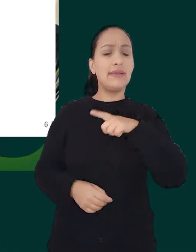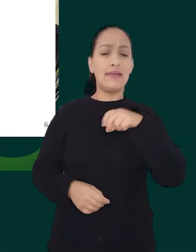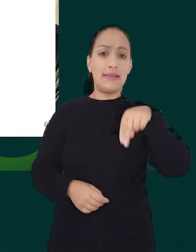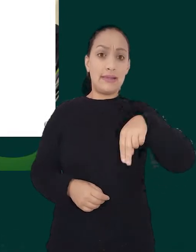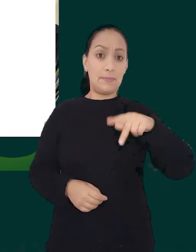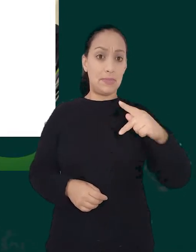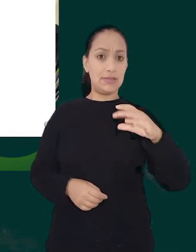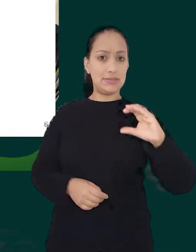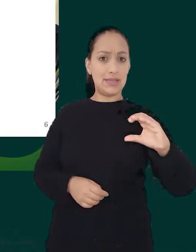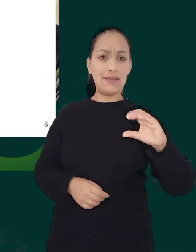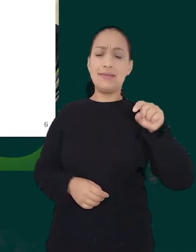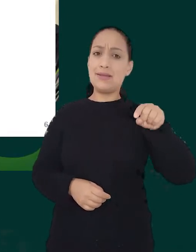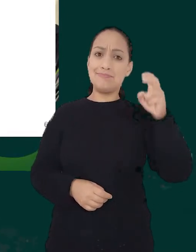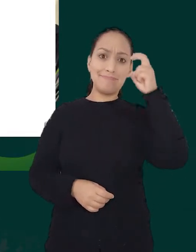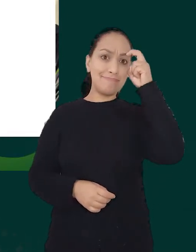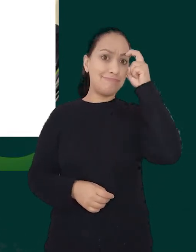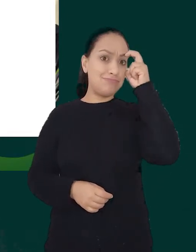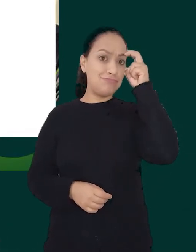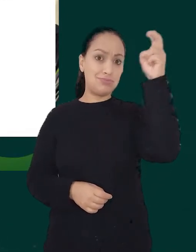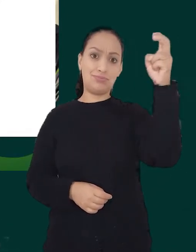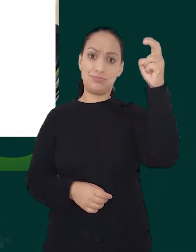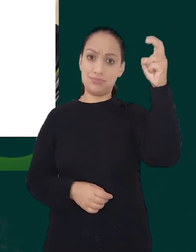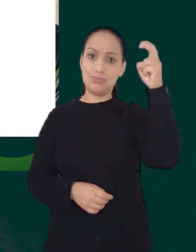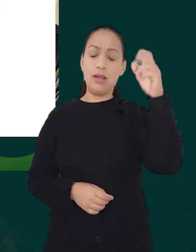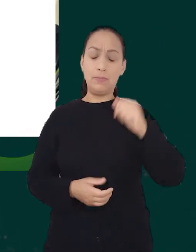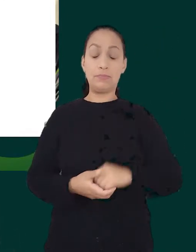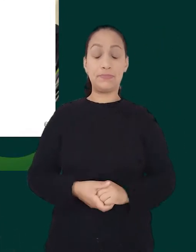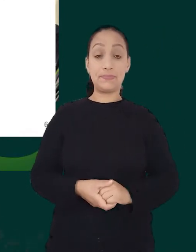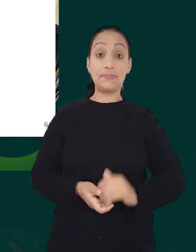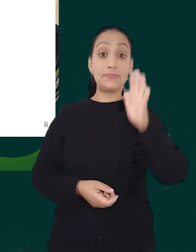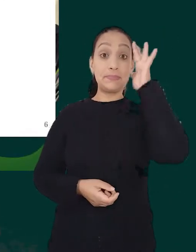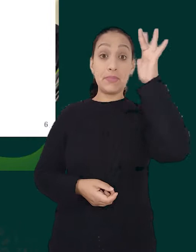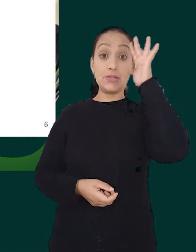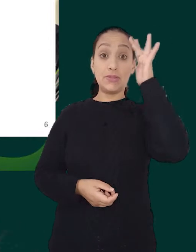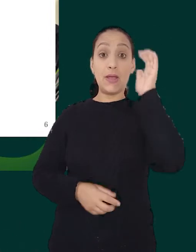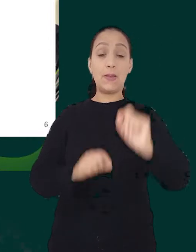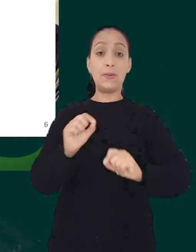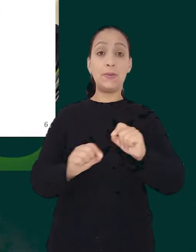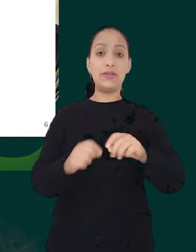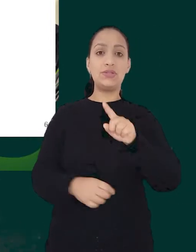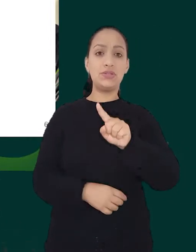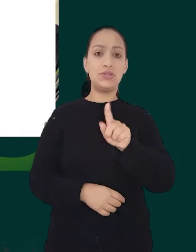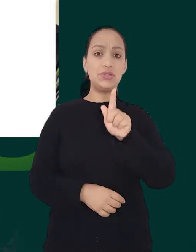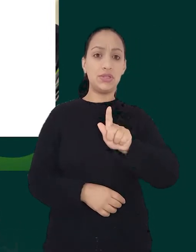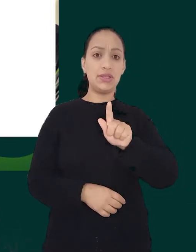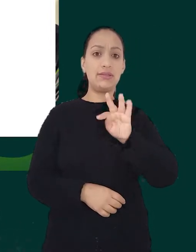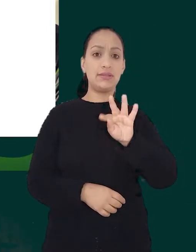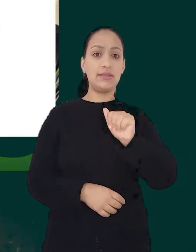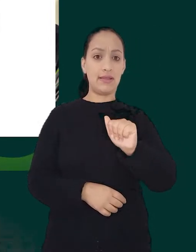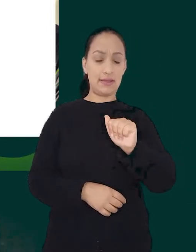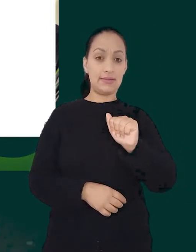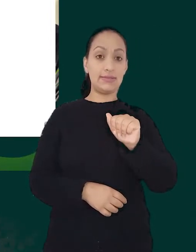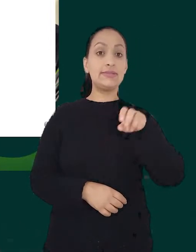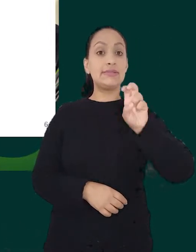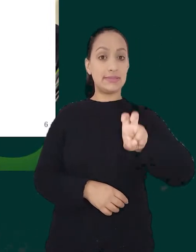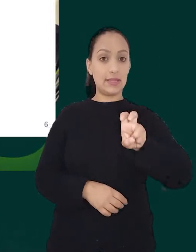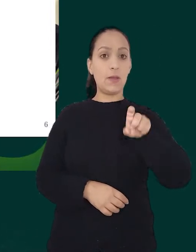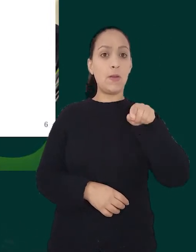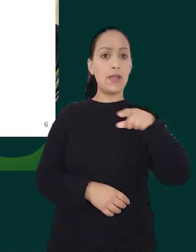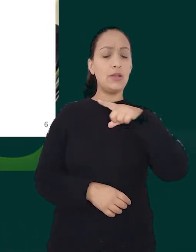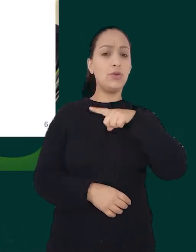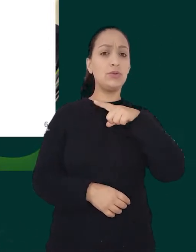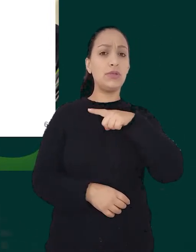muitíssimo inteligentes. Vamos imaginar o seguinte, tanto o GTA V, ele é um jogo de mundo